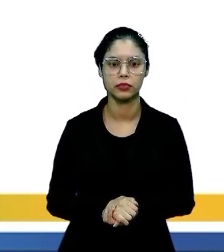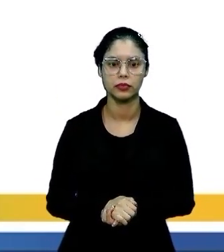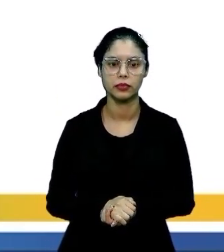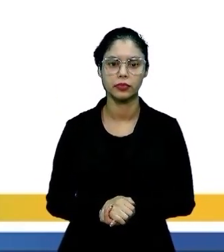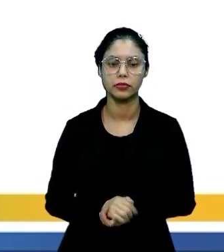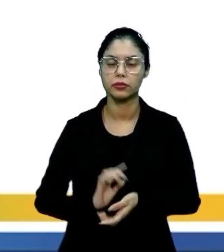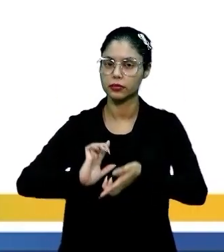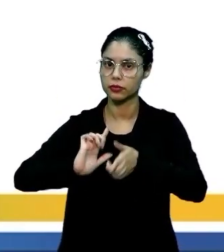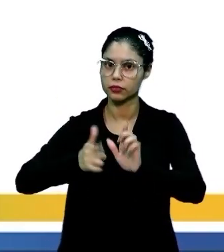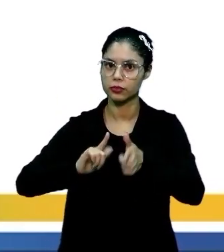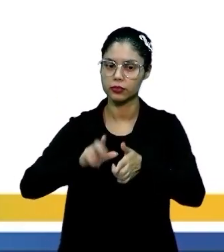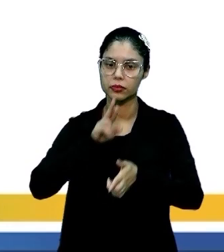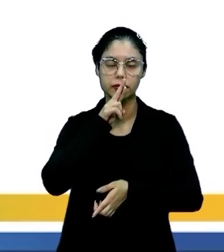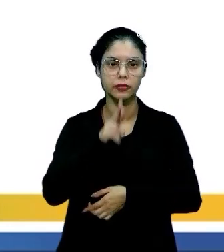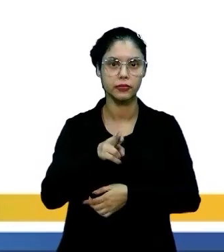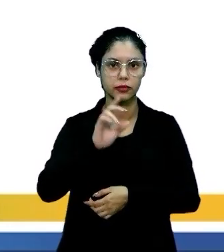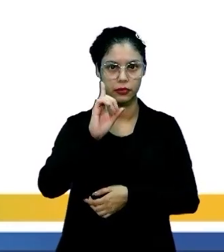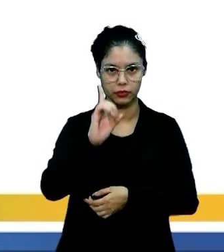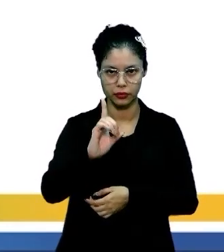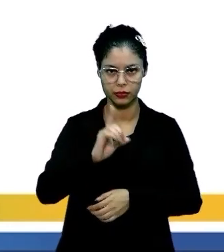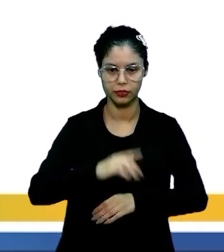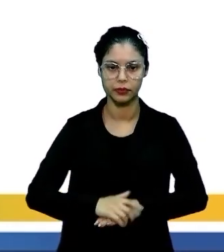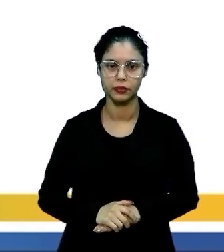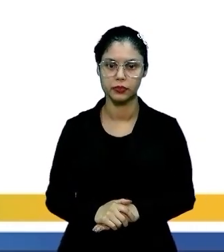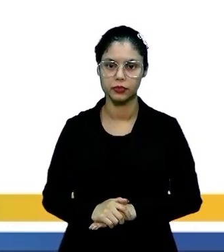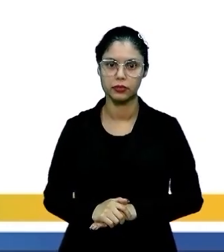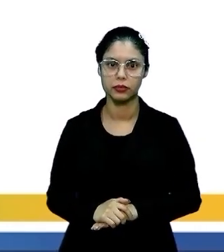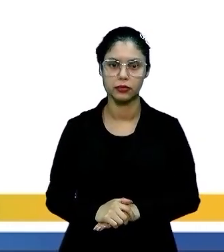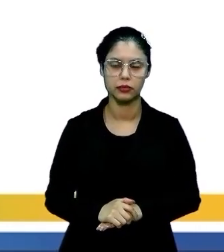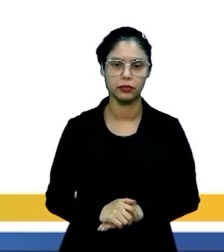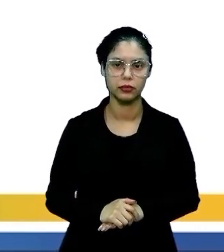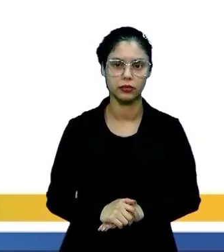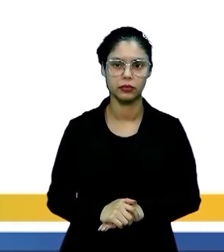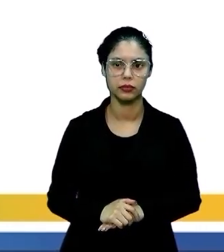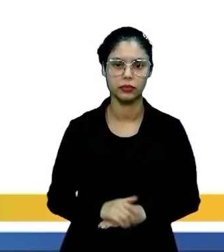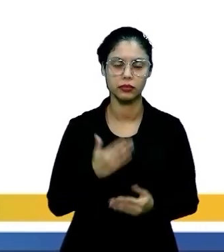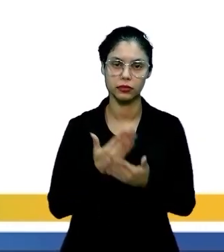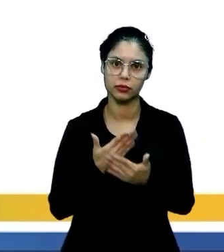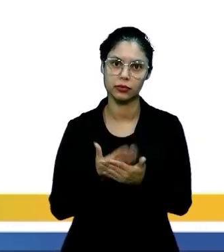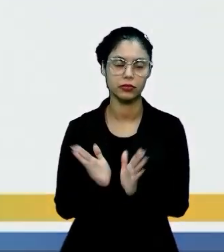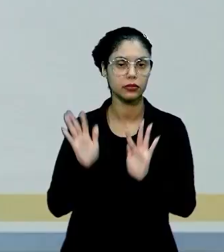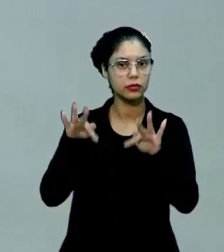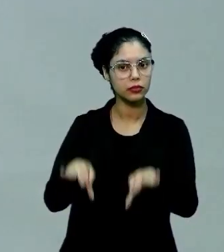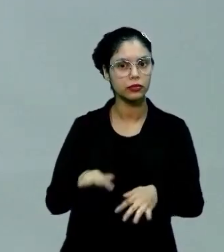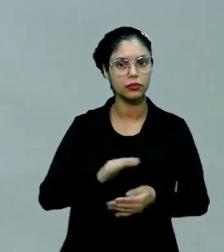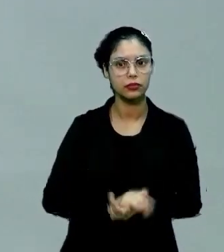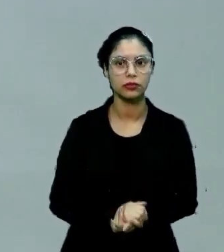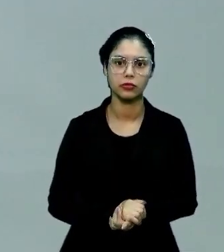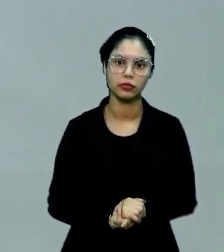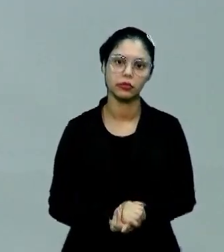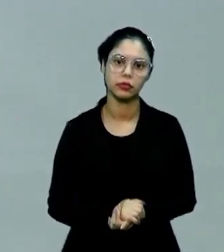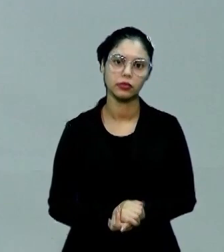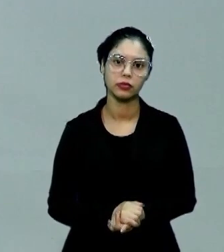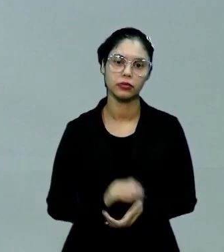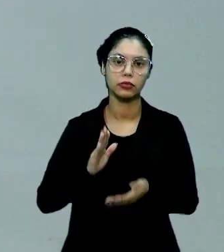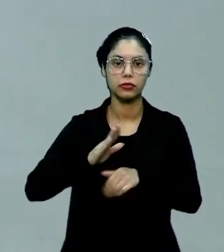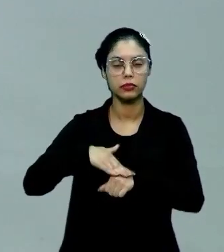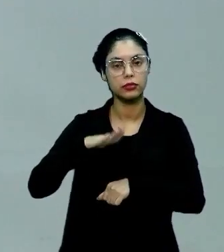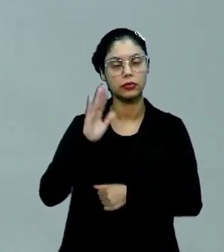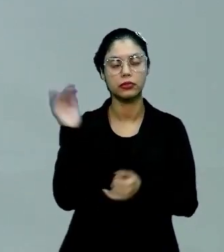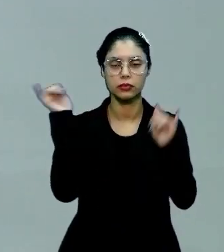nossa alternativa correta é a letra D. E a nossa aula de hoje foi finalizada. Para mais